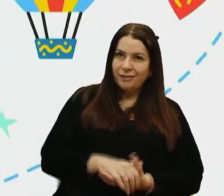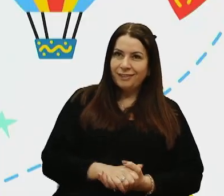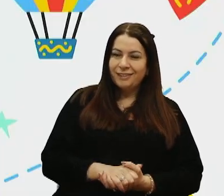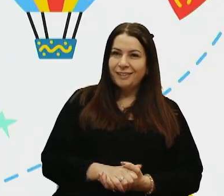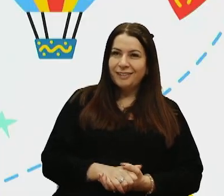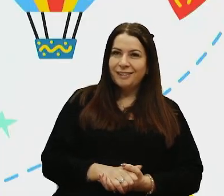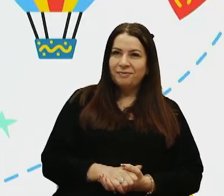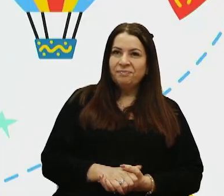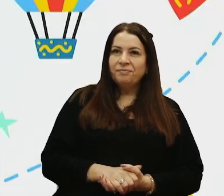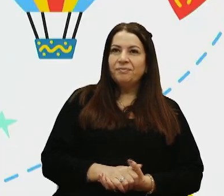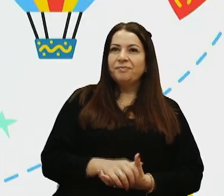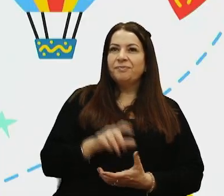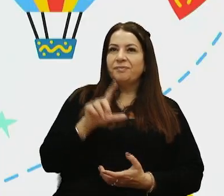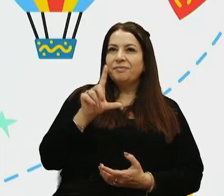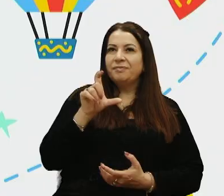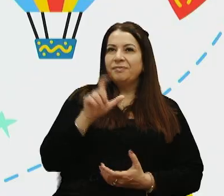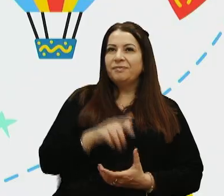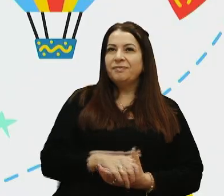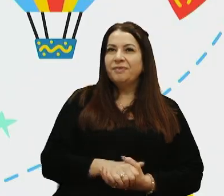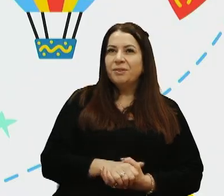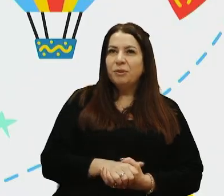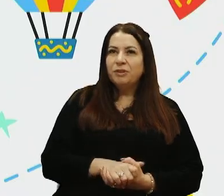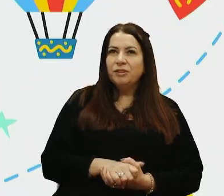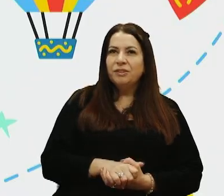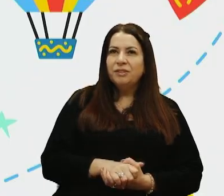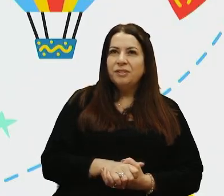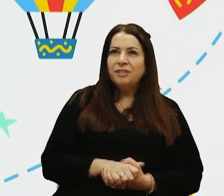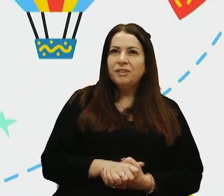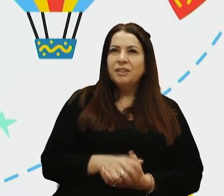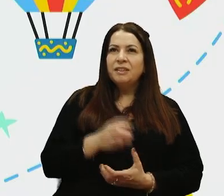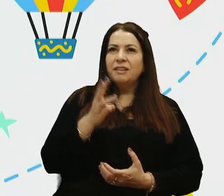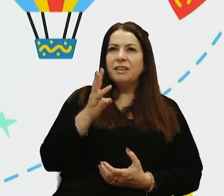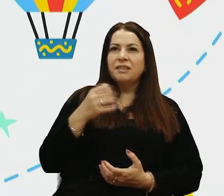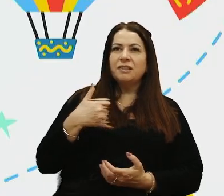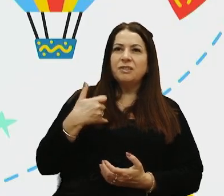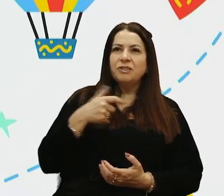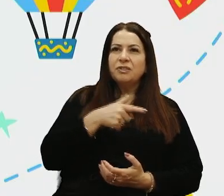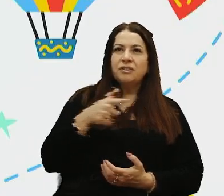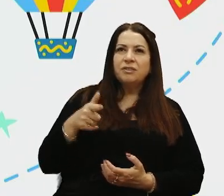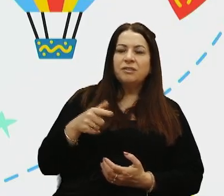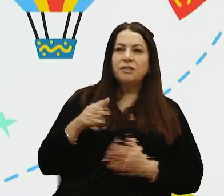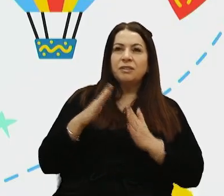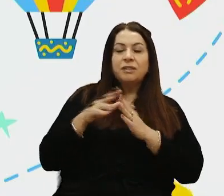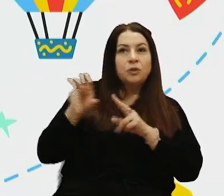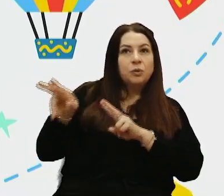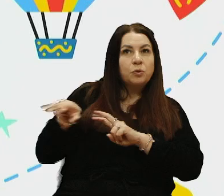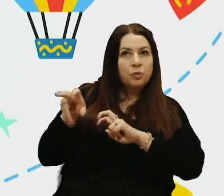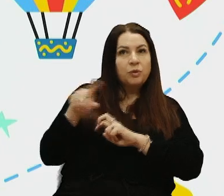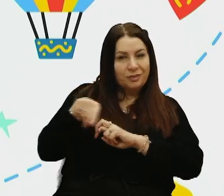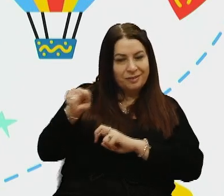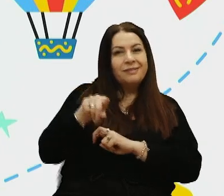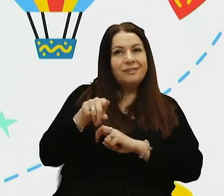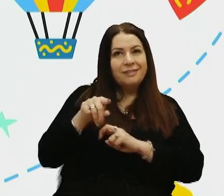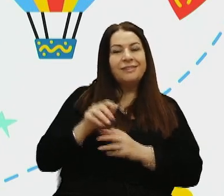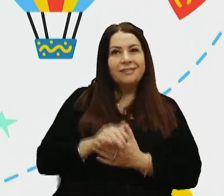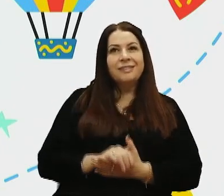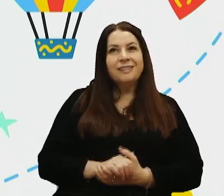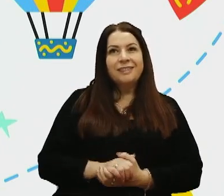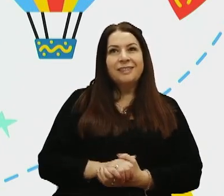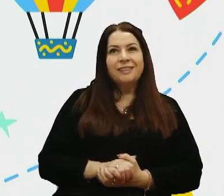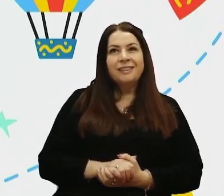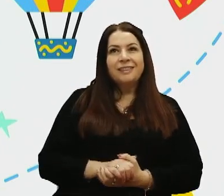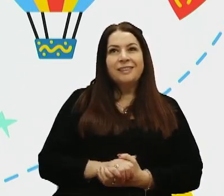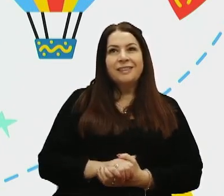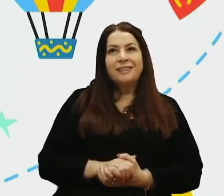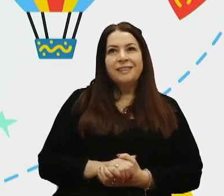Essa foto aqui eu tinha 4 anos de idade. Morava na colônia, né? Isso